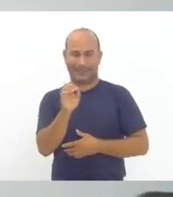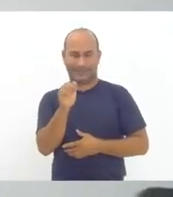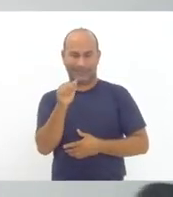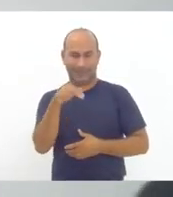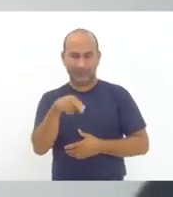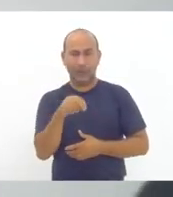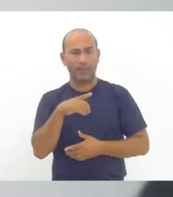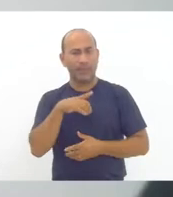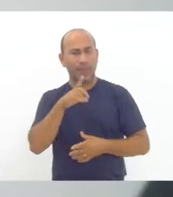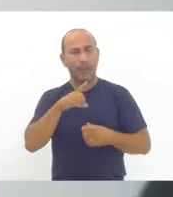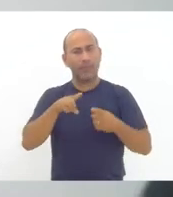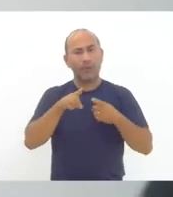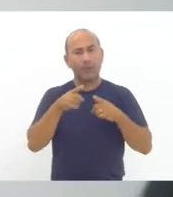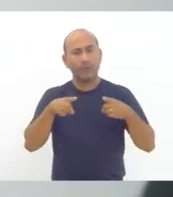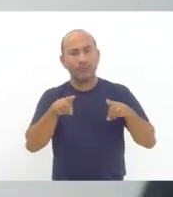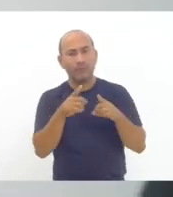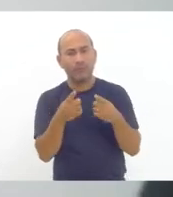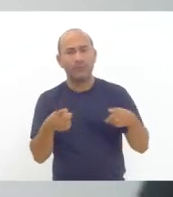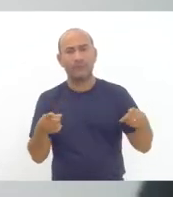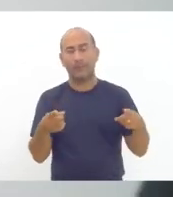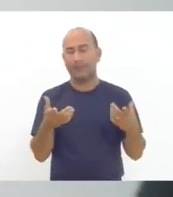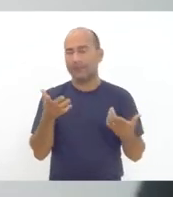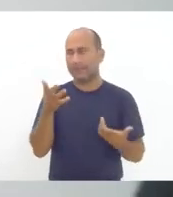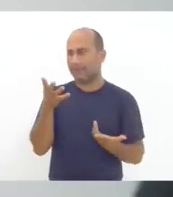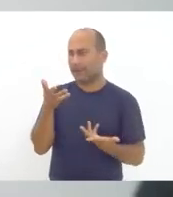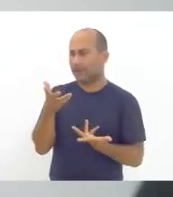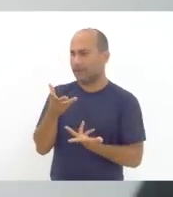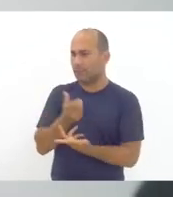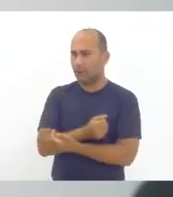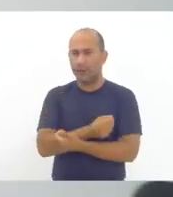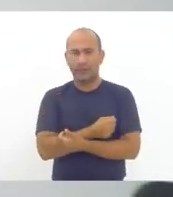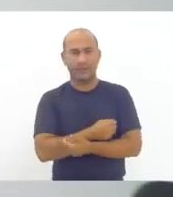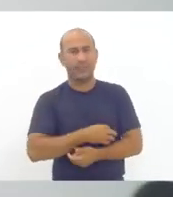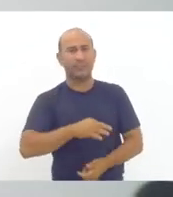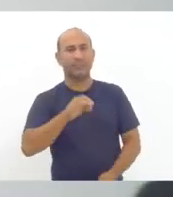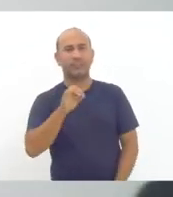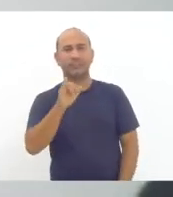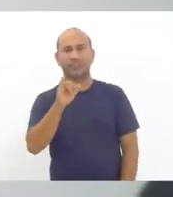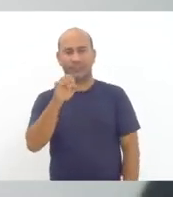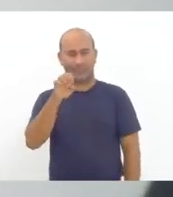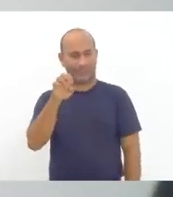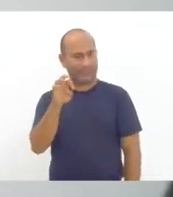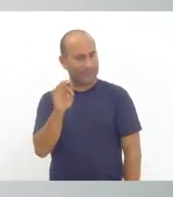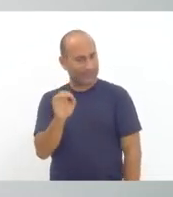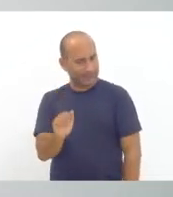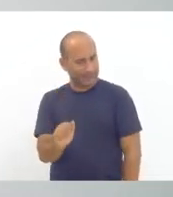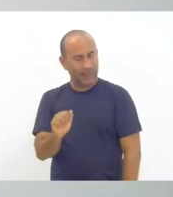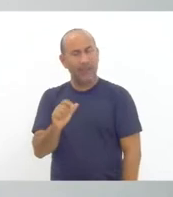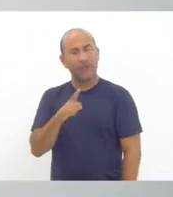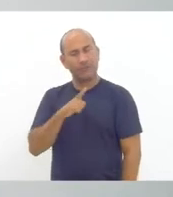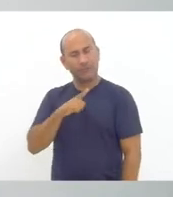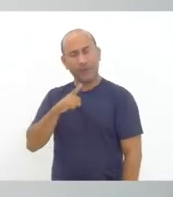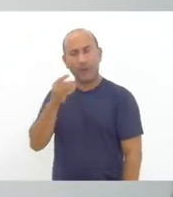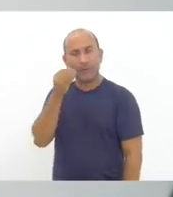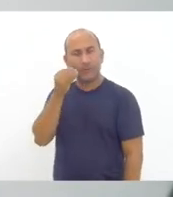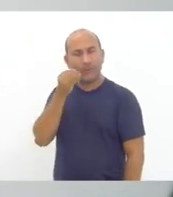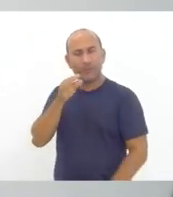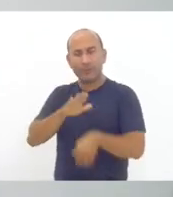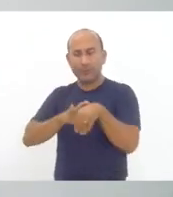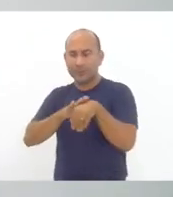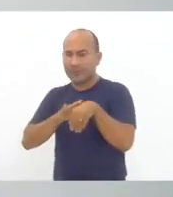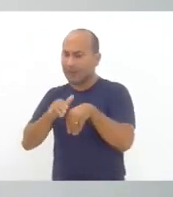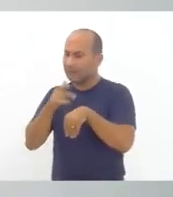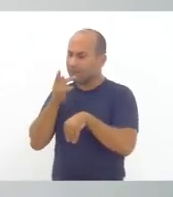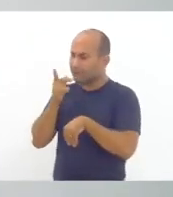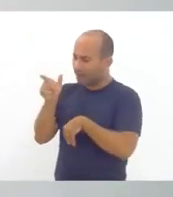Tieta eta eta eta todo mundo se incomoda e dança e eu tive o privilégio conversar sobre isso com o